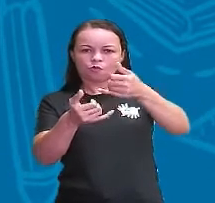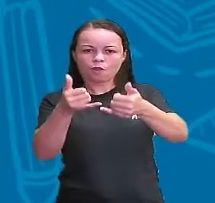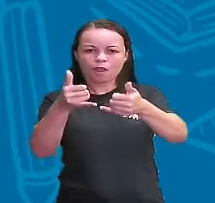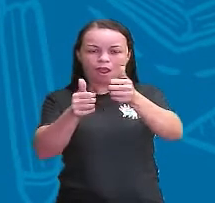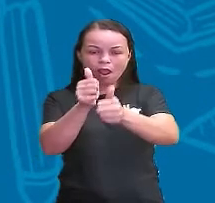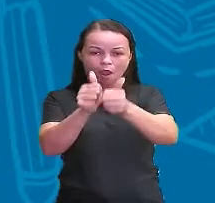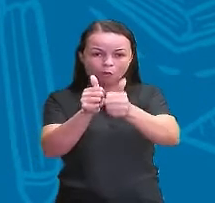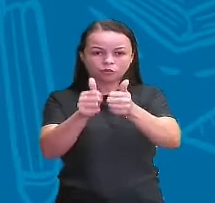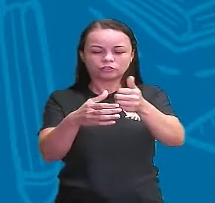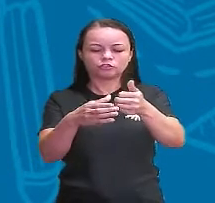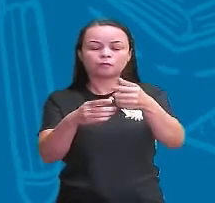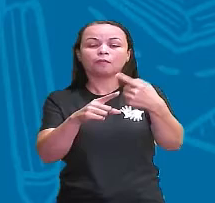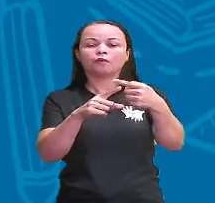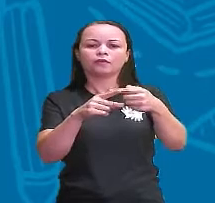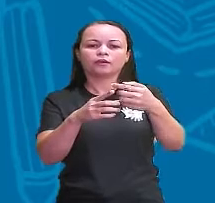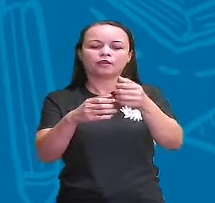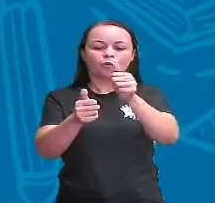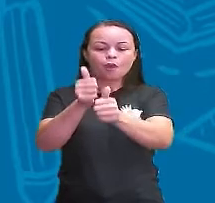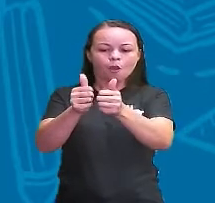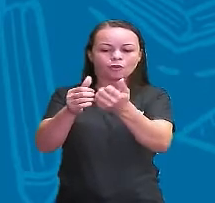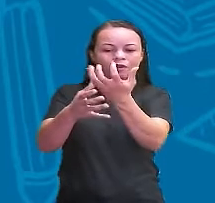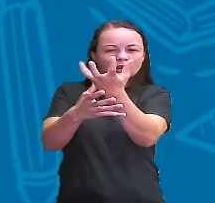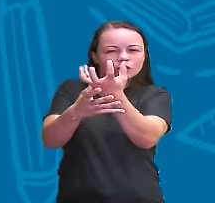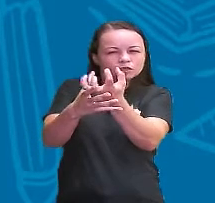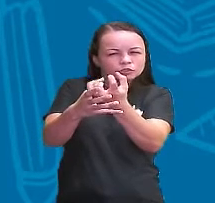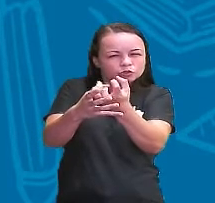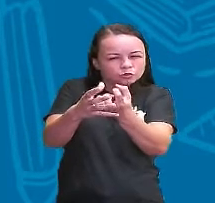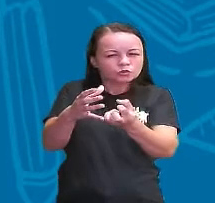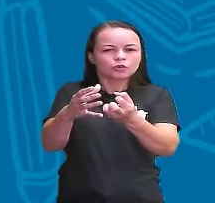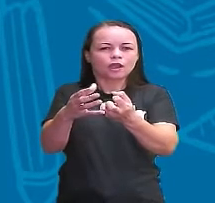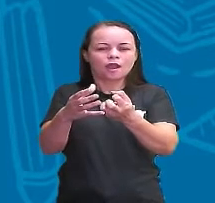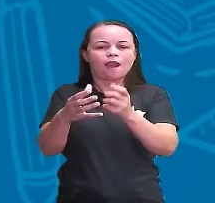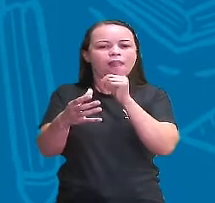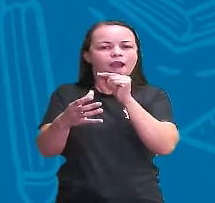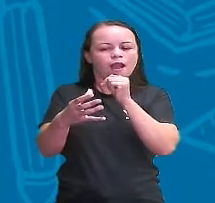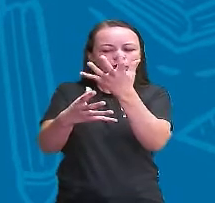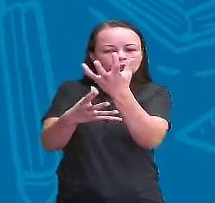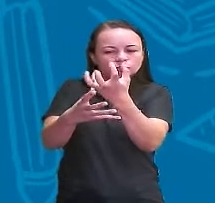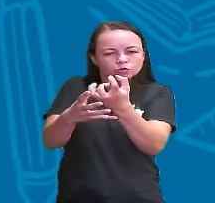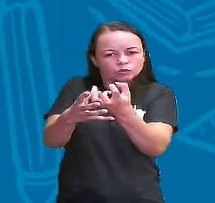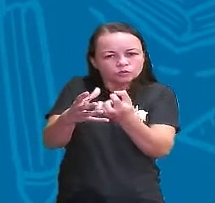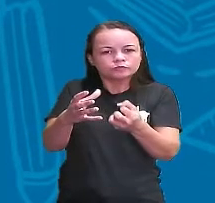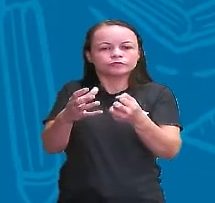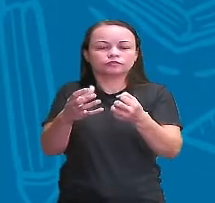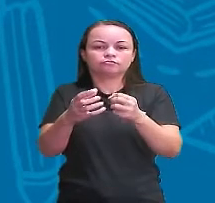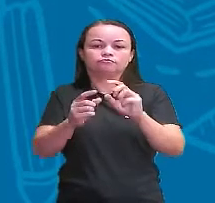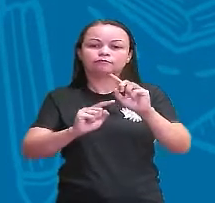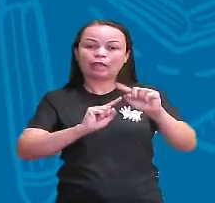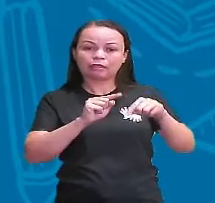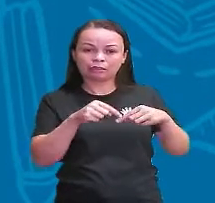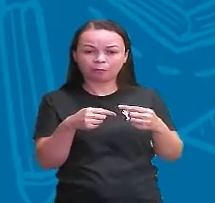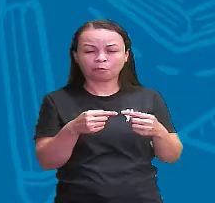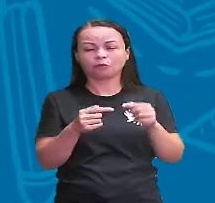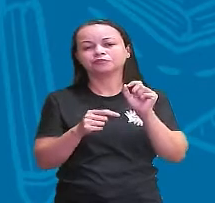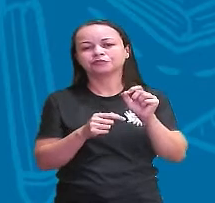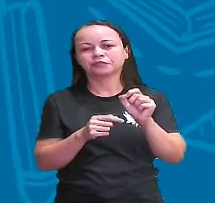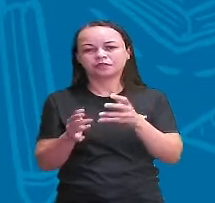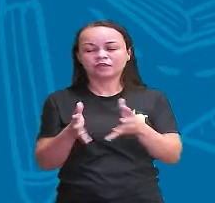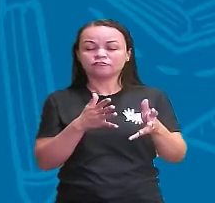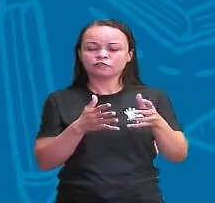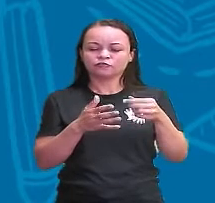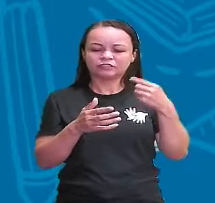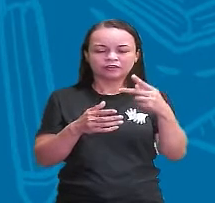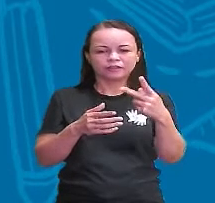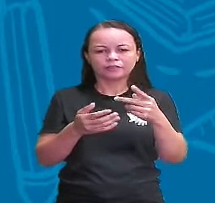vai sugar, vai puxar toda aquela umidade, toda aquela água, e então logo em seguida você vai